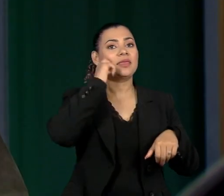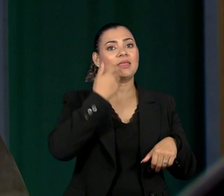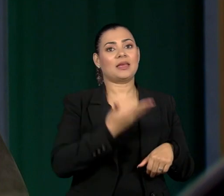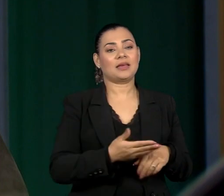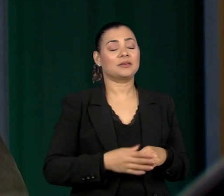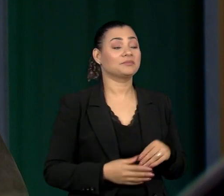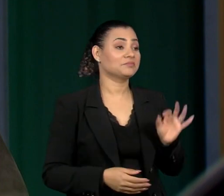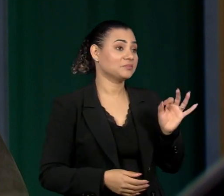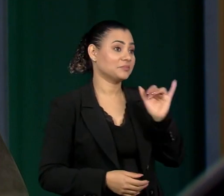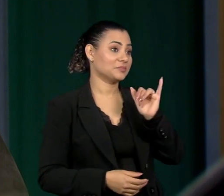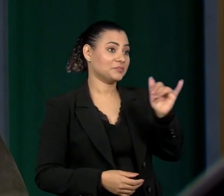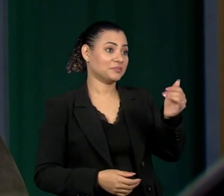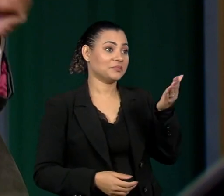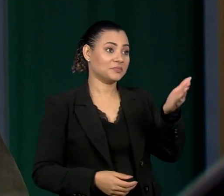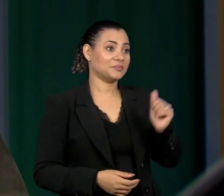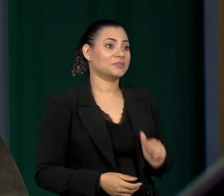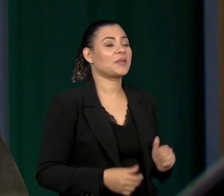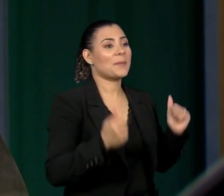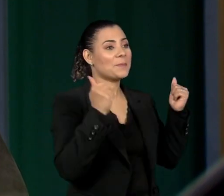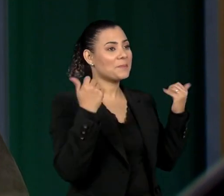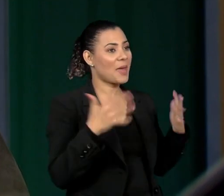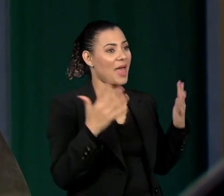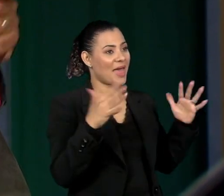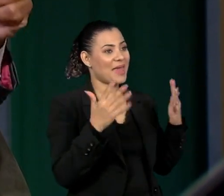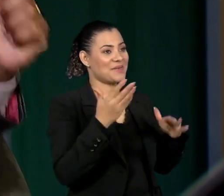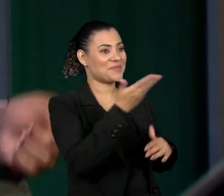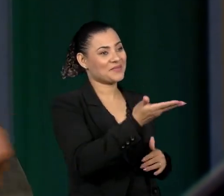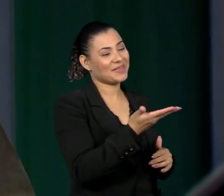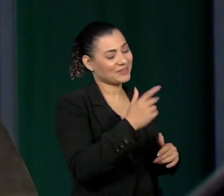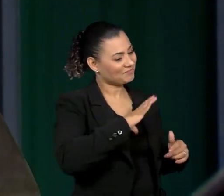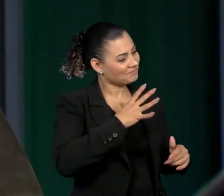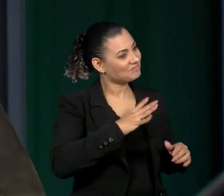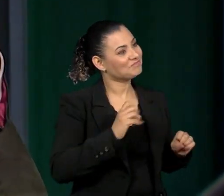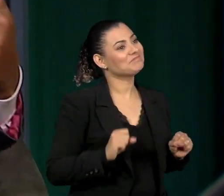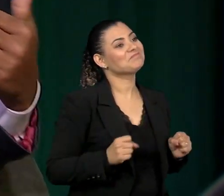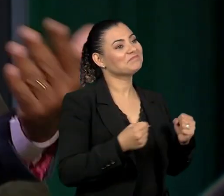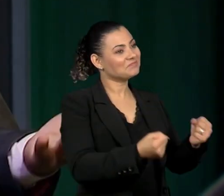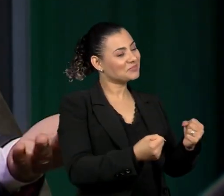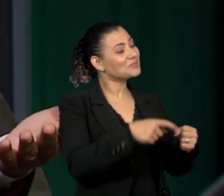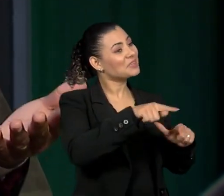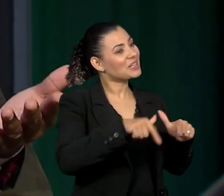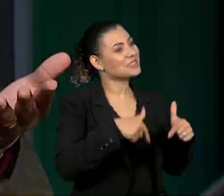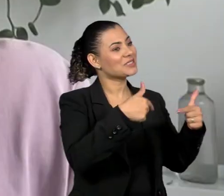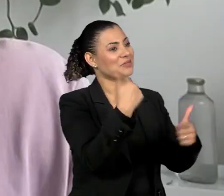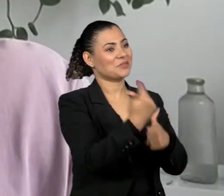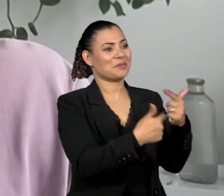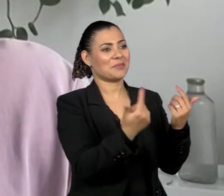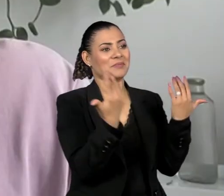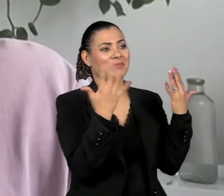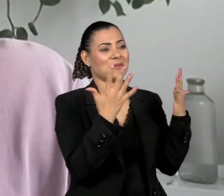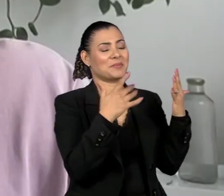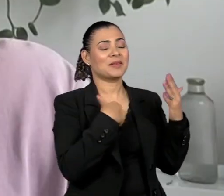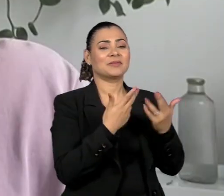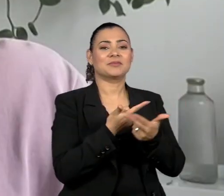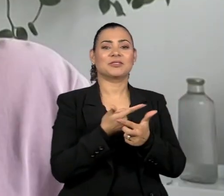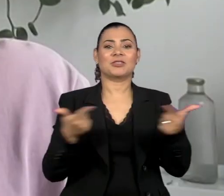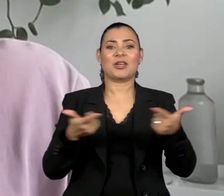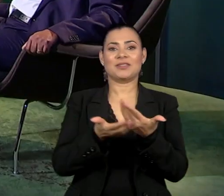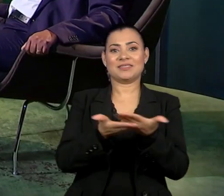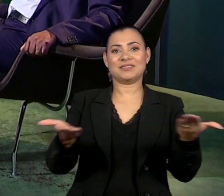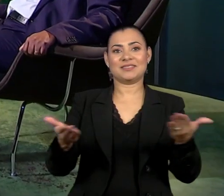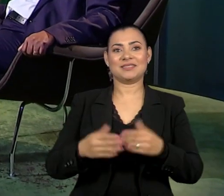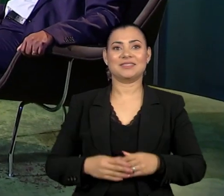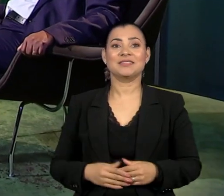quero dizer para você, então, parabéns, né, pela ousadia, pela iniciativa e desejar muita sorte para a